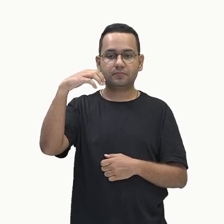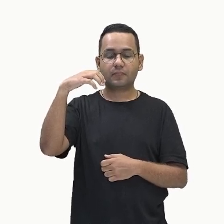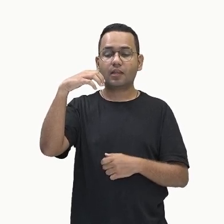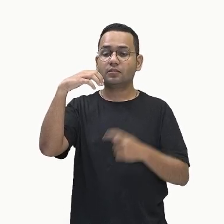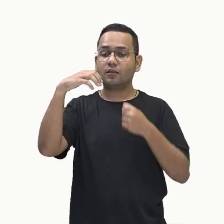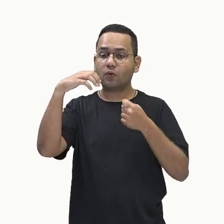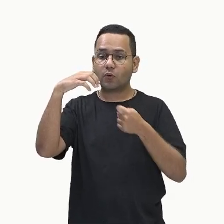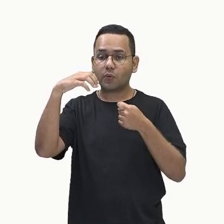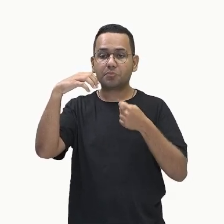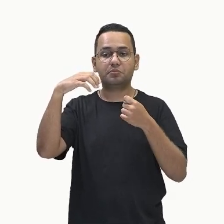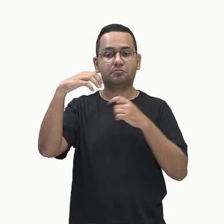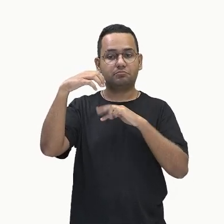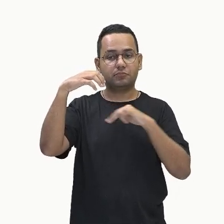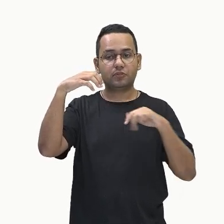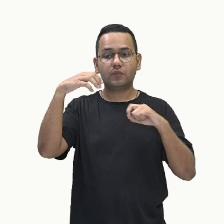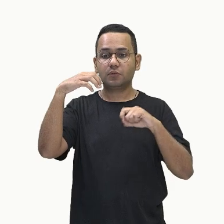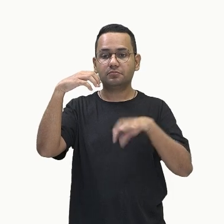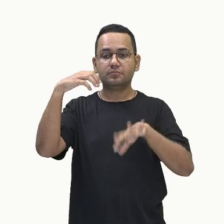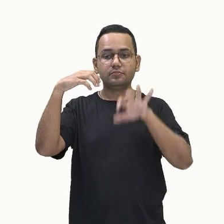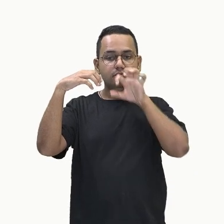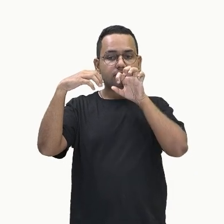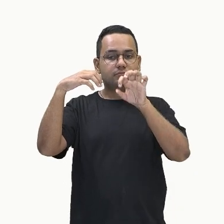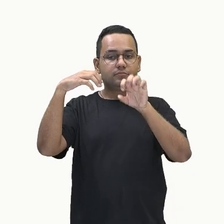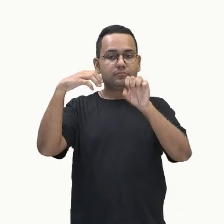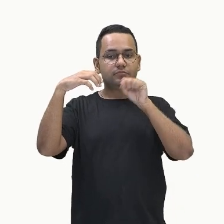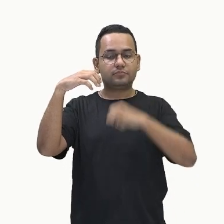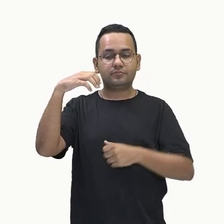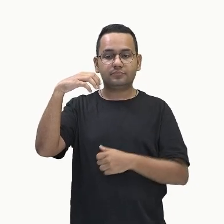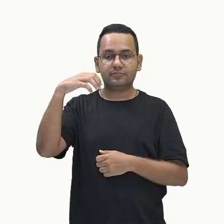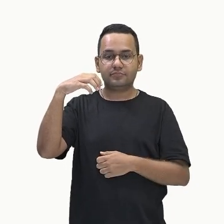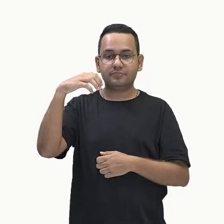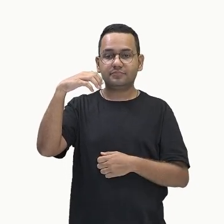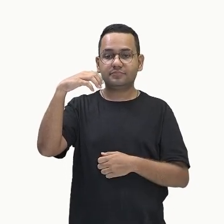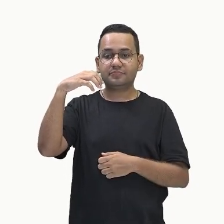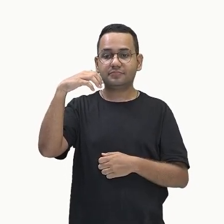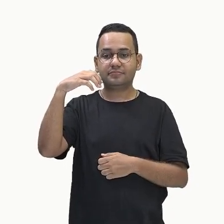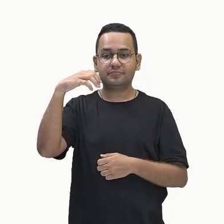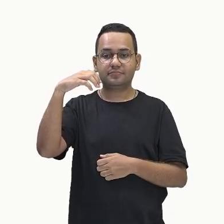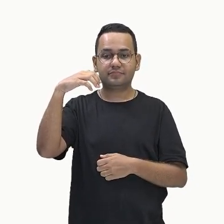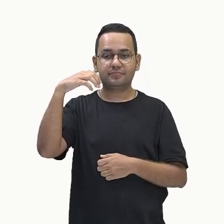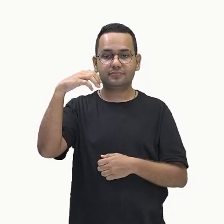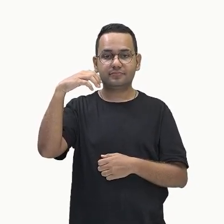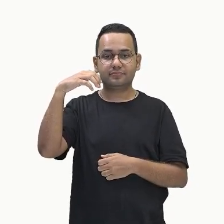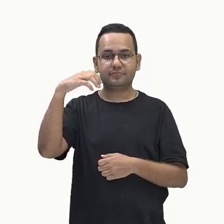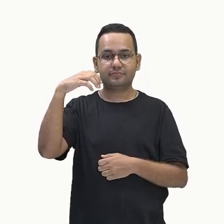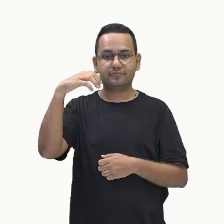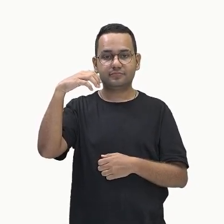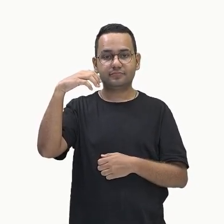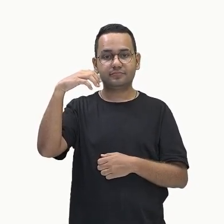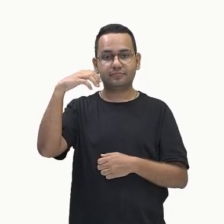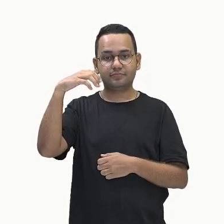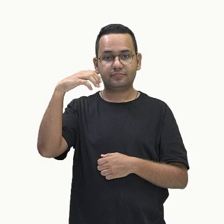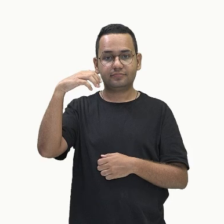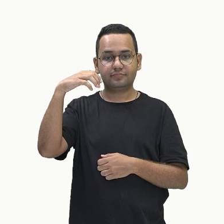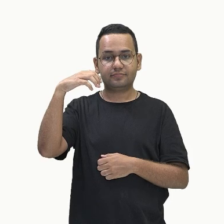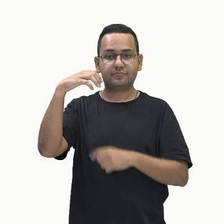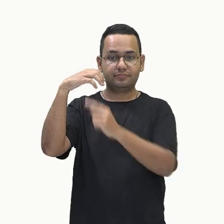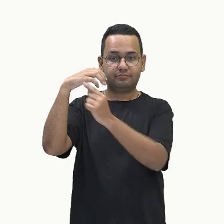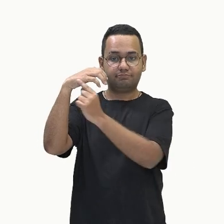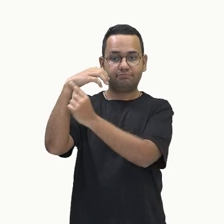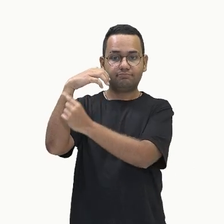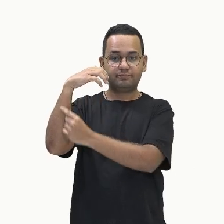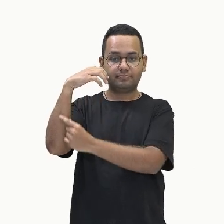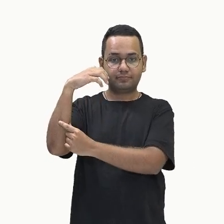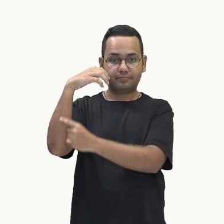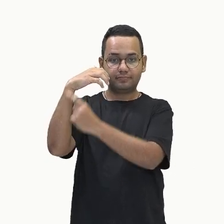básicas, como a nossa respiração. Nós estamos falando aqui do nosso tronco